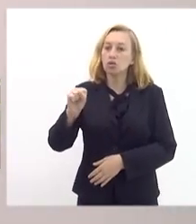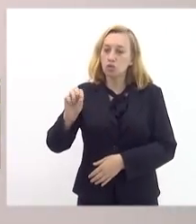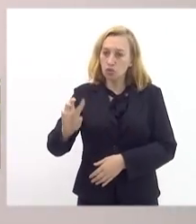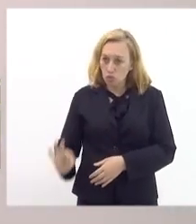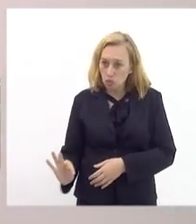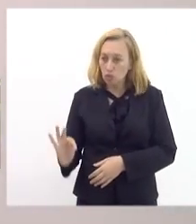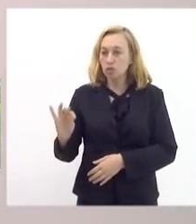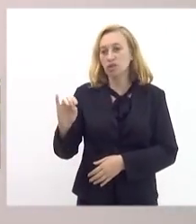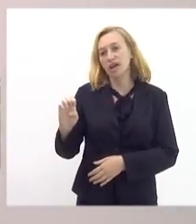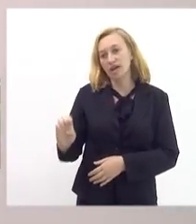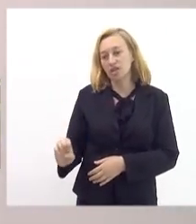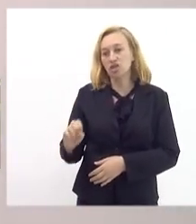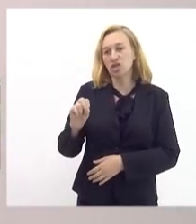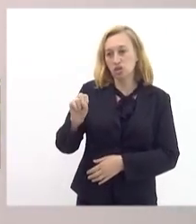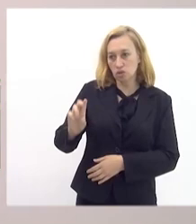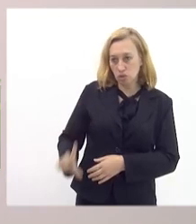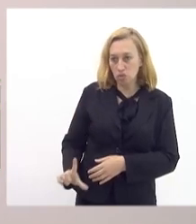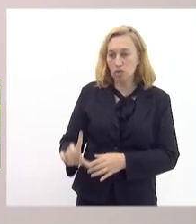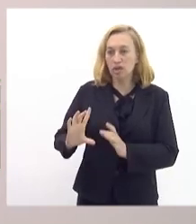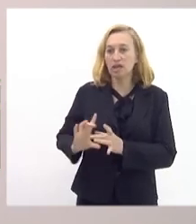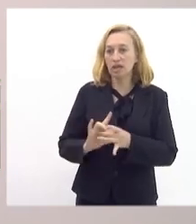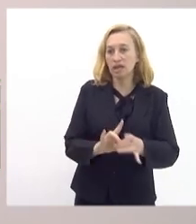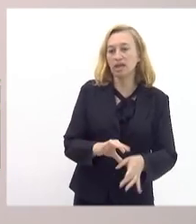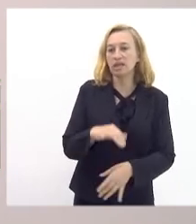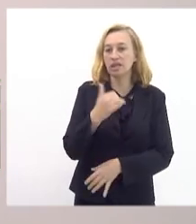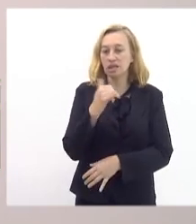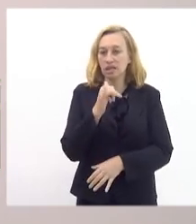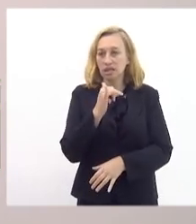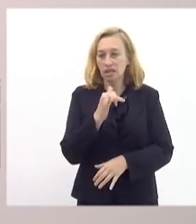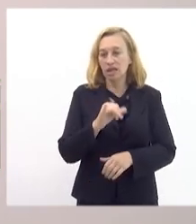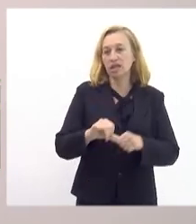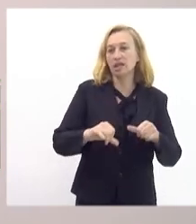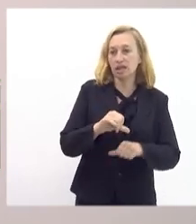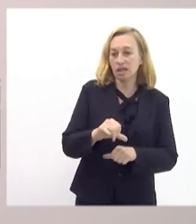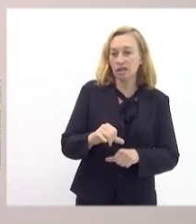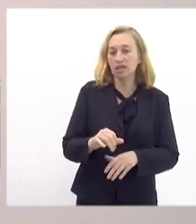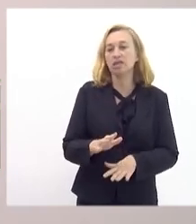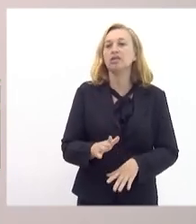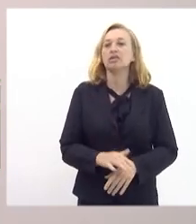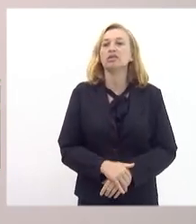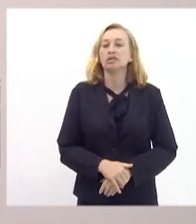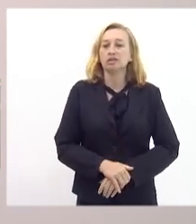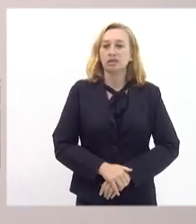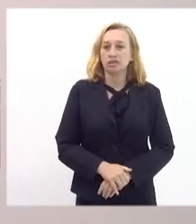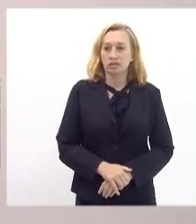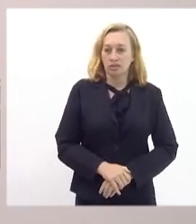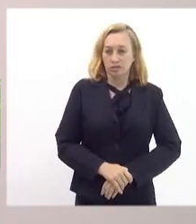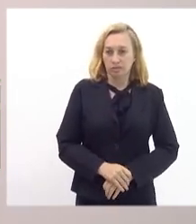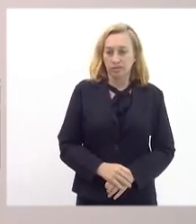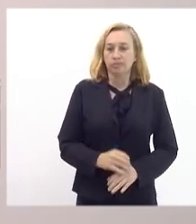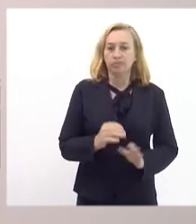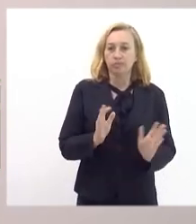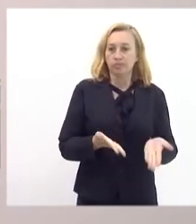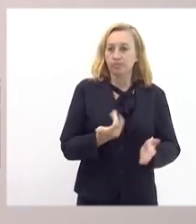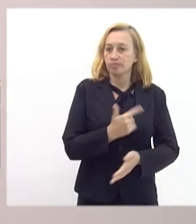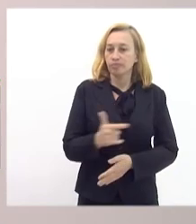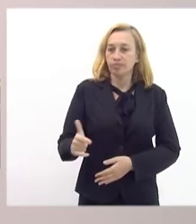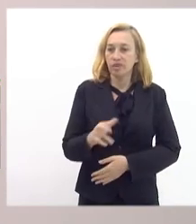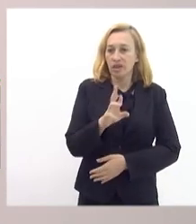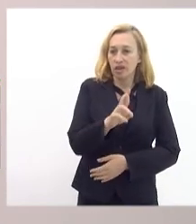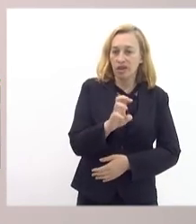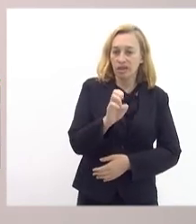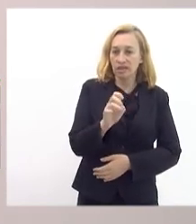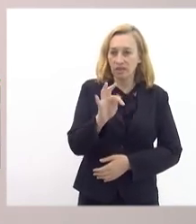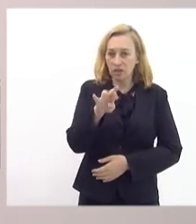ligadas hidrelétricas então a gente e com reservatórios o que também é uma antiguidade né a gente hoje não tem mais